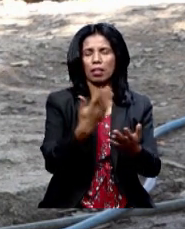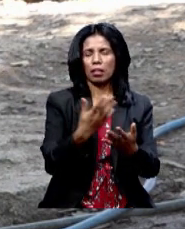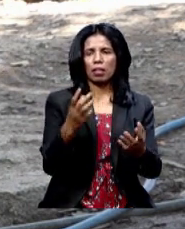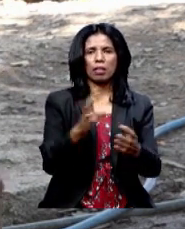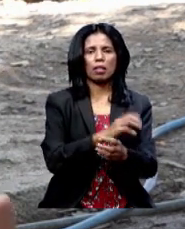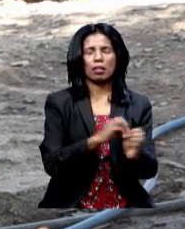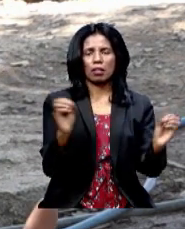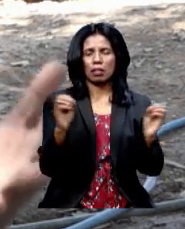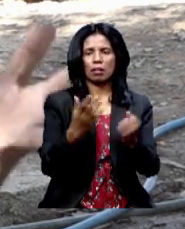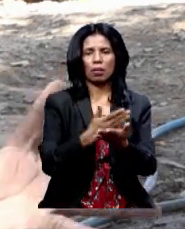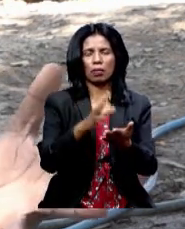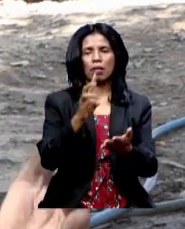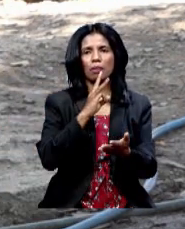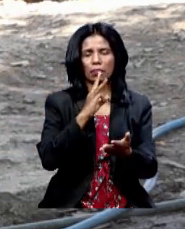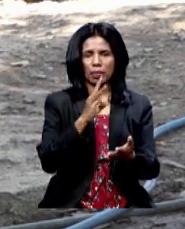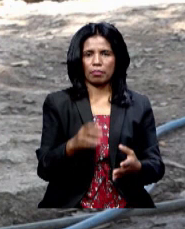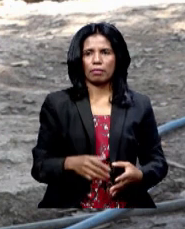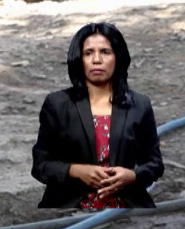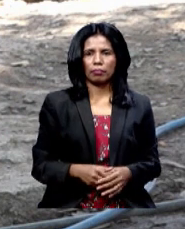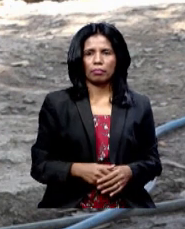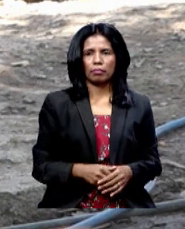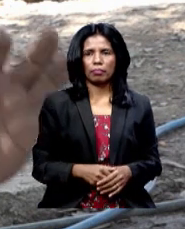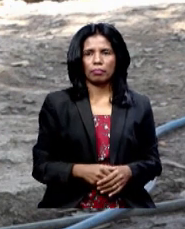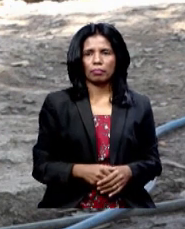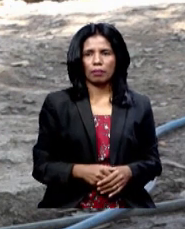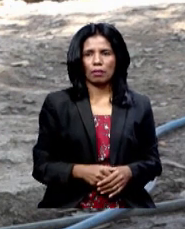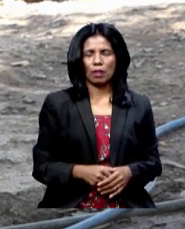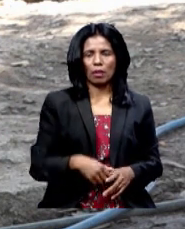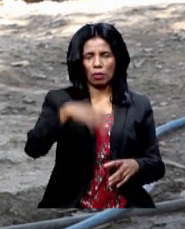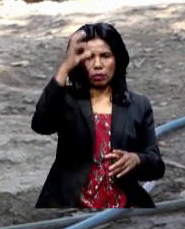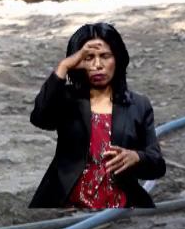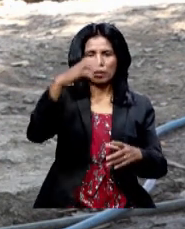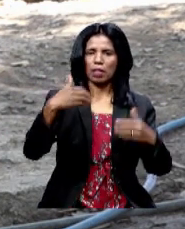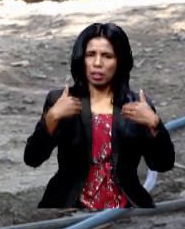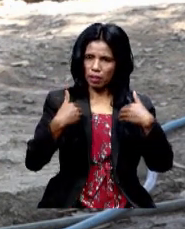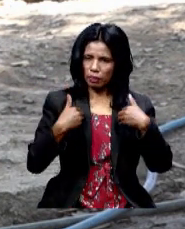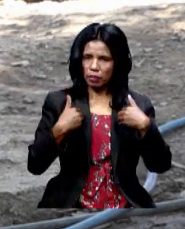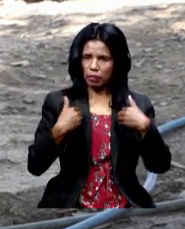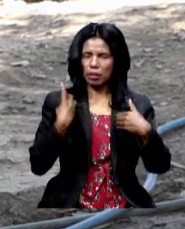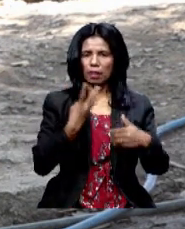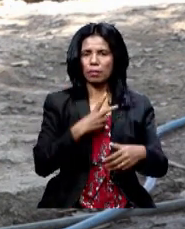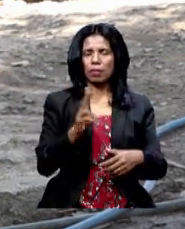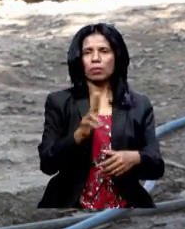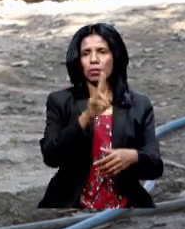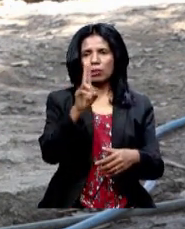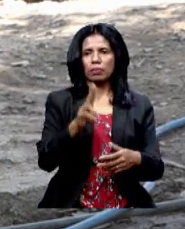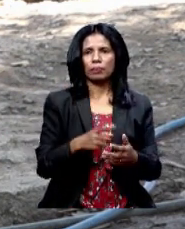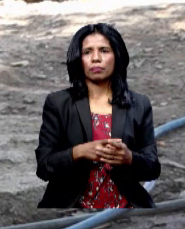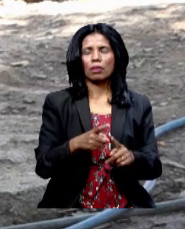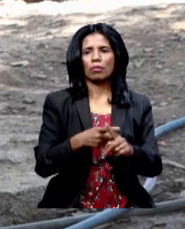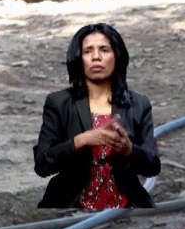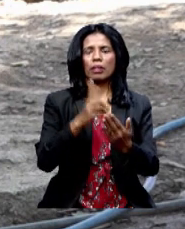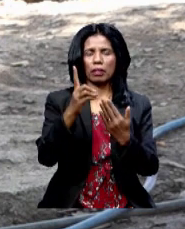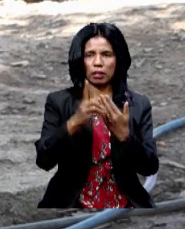katos indian ba hola ne. Oten hola. Ansa udan maka ne. Udan iha por exemplo, ia